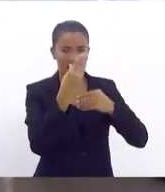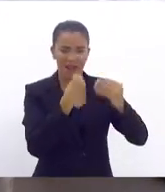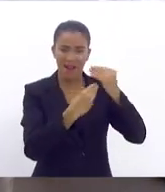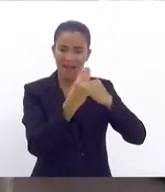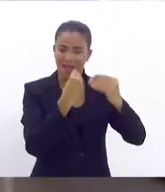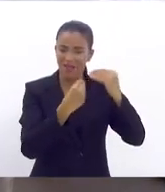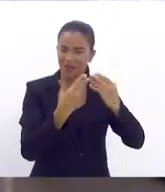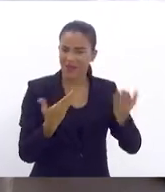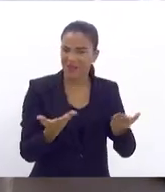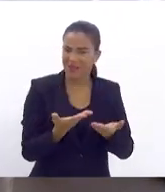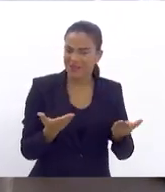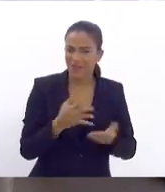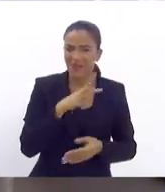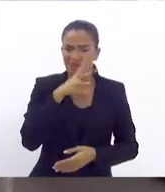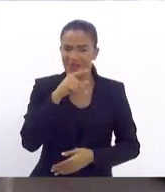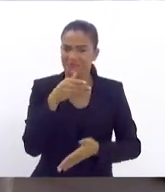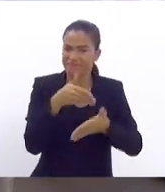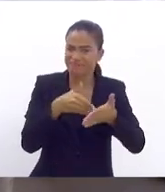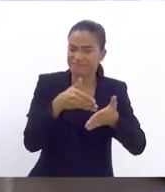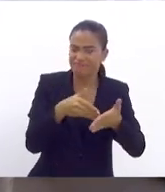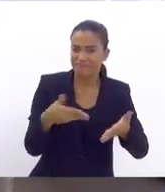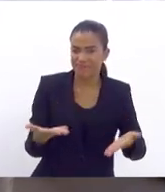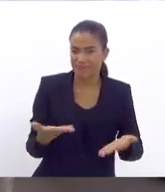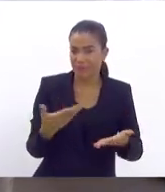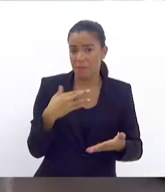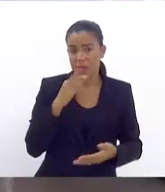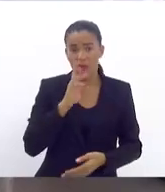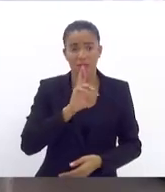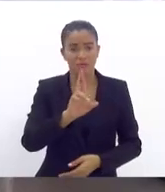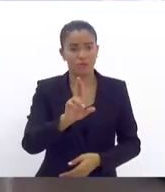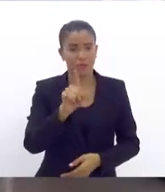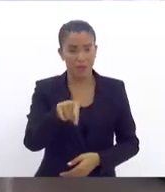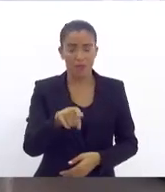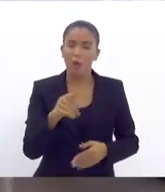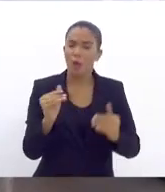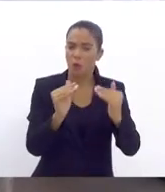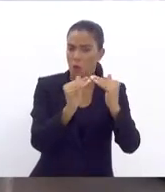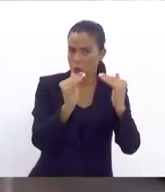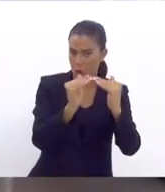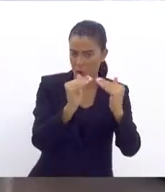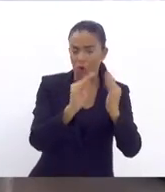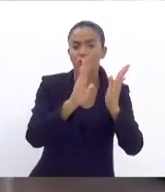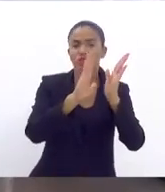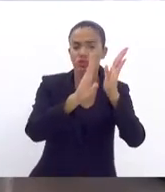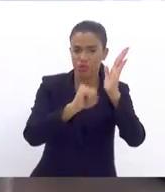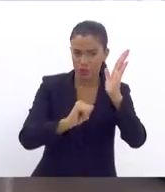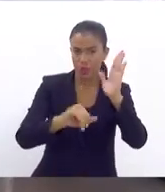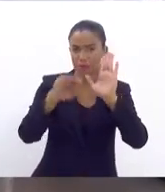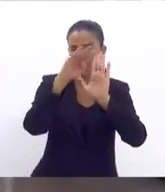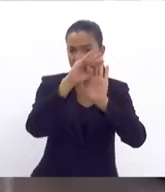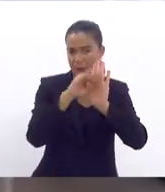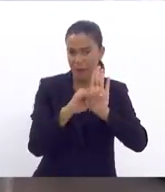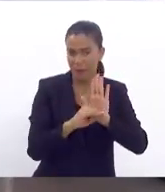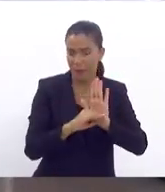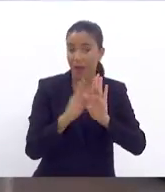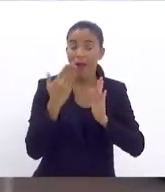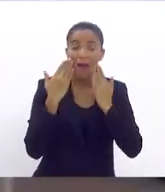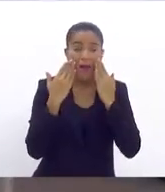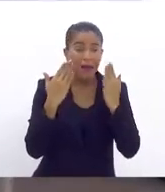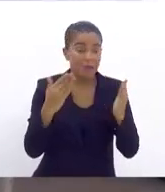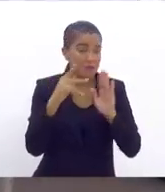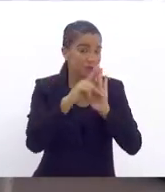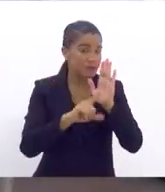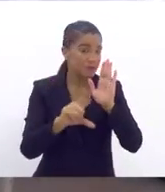que a Fazenda está colocando óbvio. A minha proposta concreta é, também concordando, a gente tira de pauta isso, apresenta esse